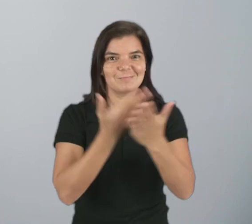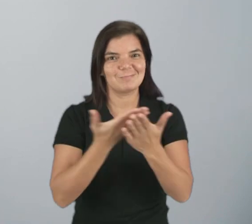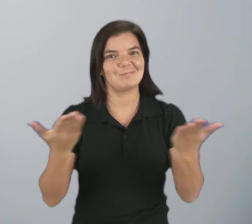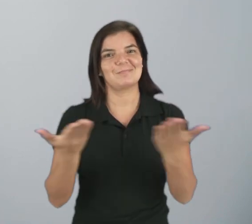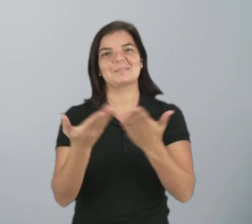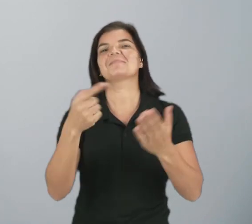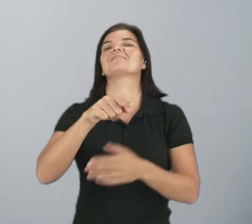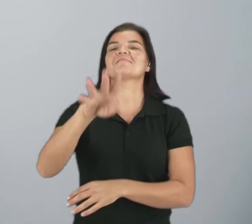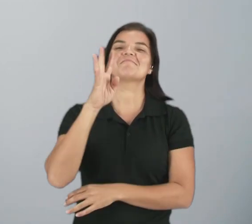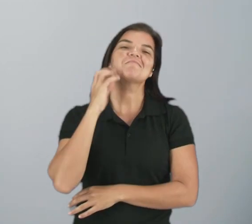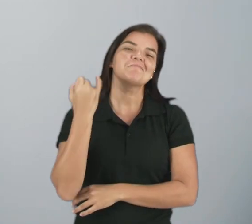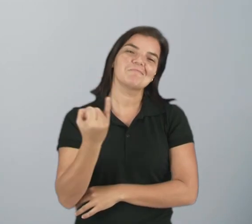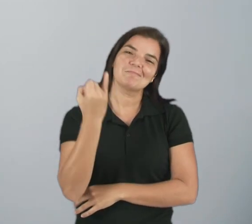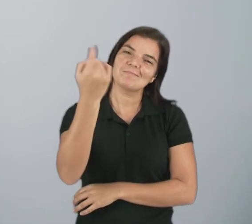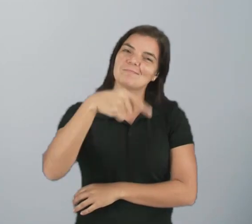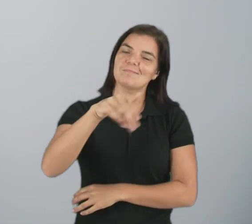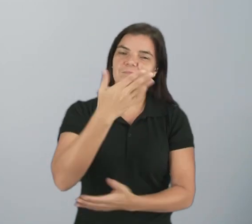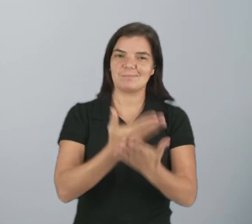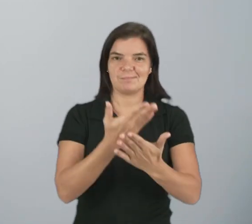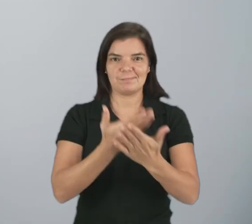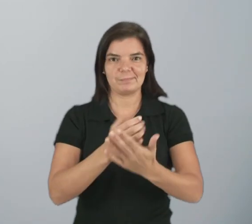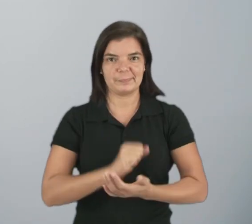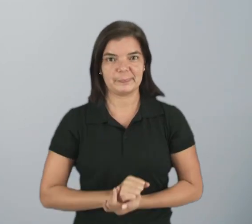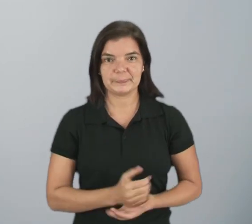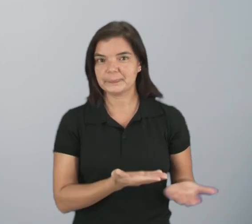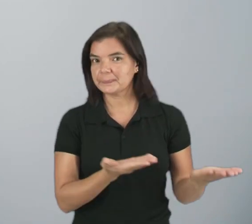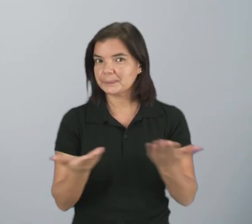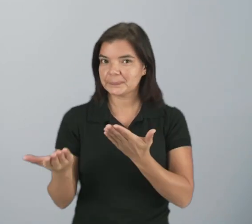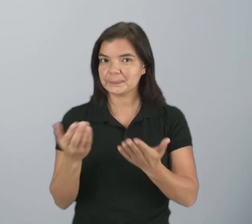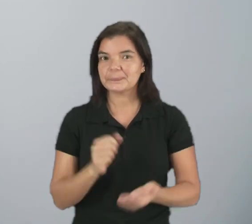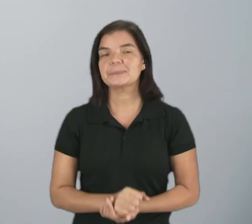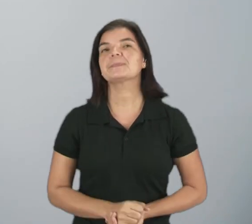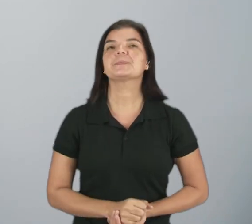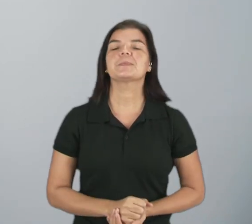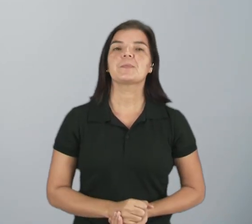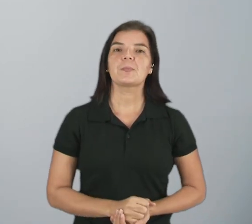aula de hoje porque ela é muito importante para os seus estudos. Vamos começar?